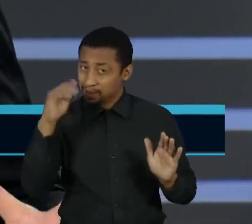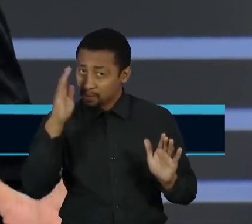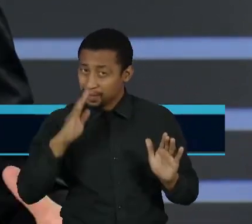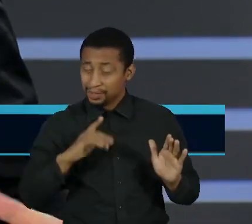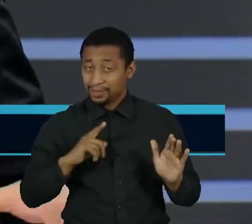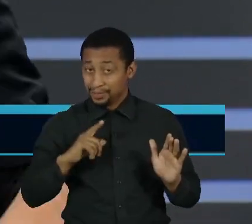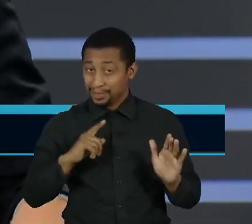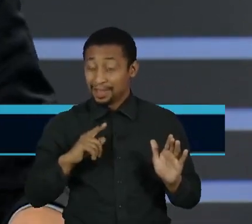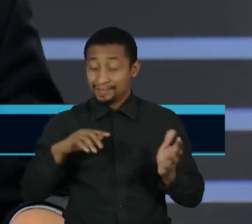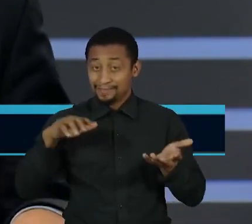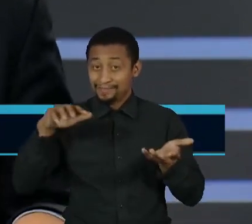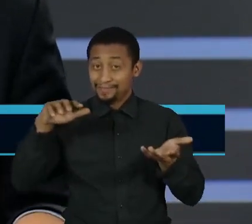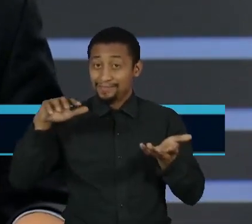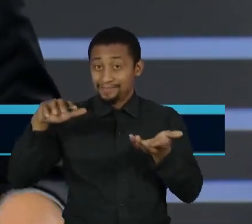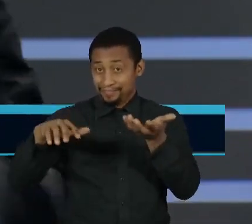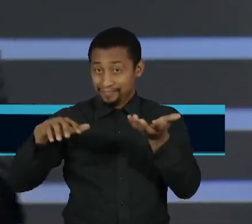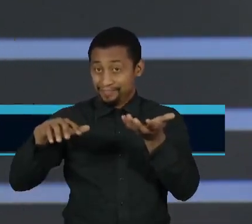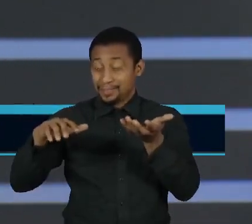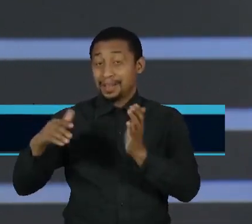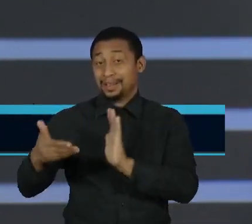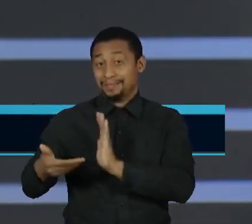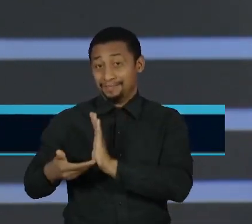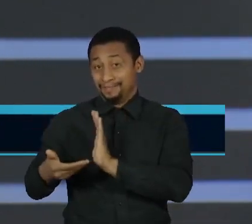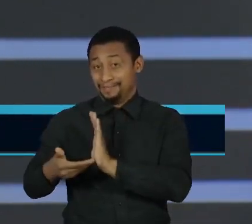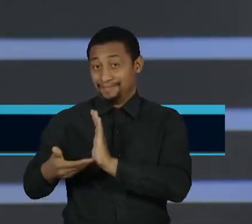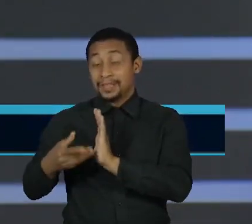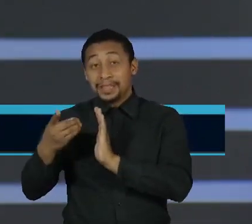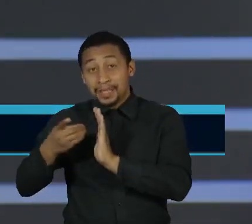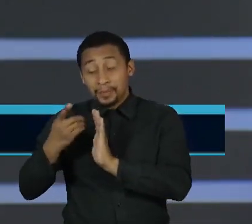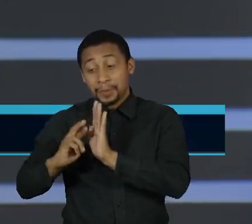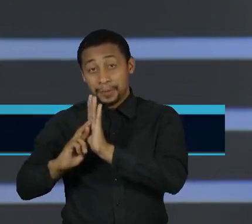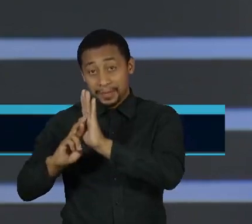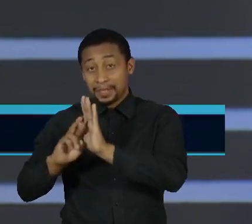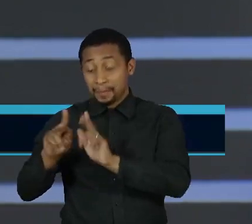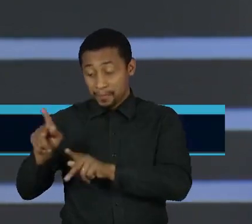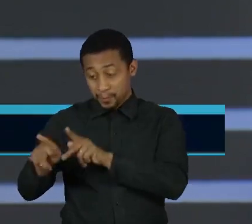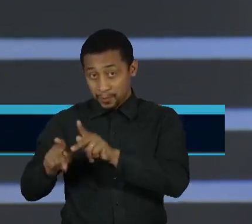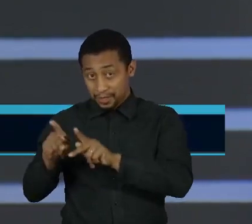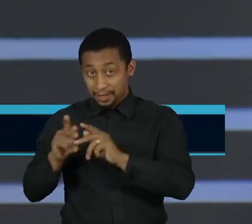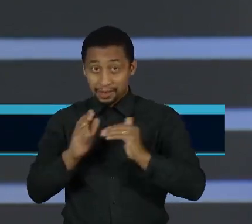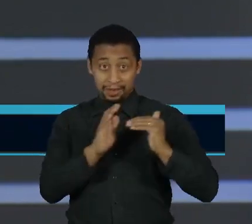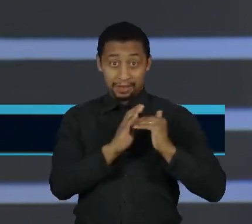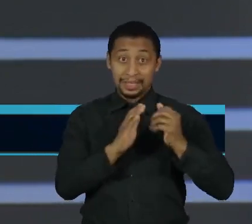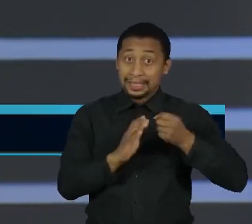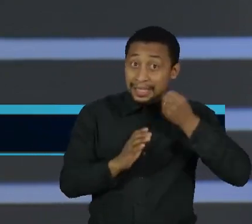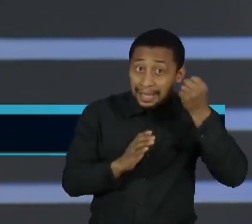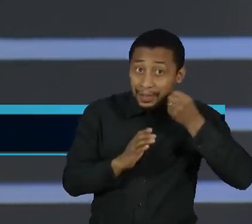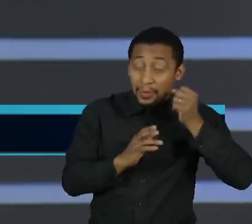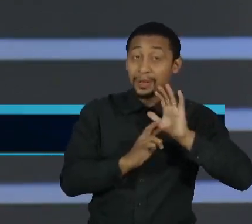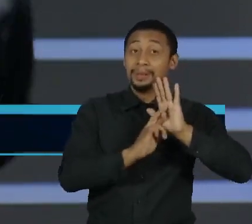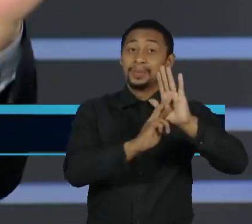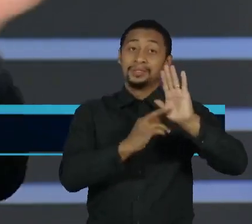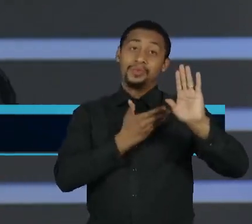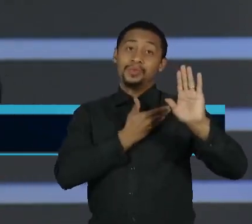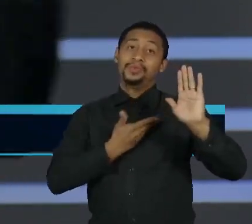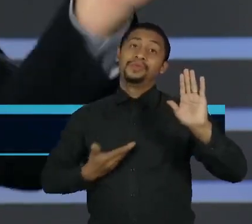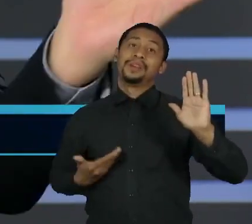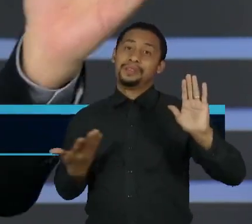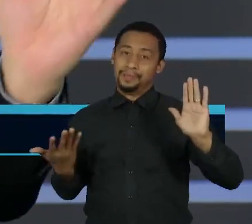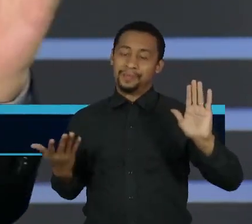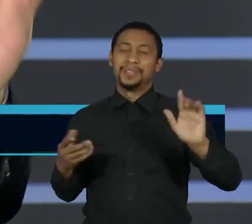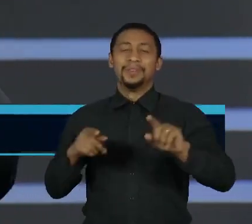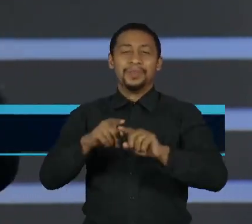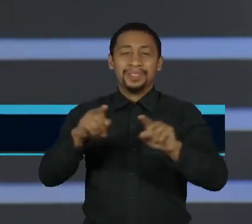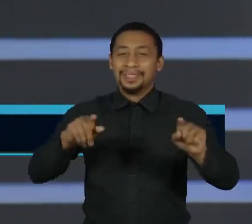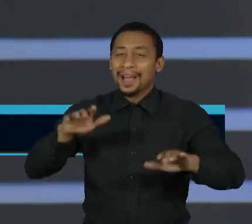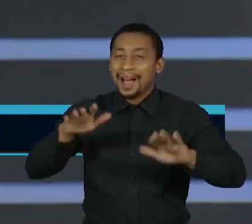Tem a Câmara dos Deputados, que representa a população, e o Senado, que representa o estado. Para quem estava preso numa caverna nos últimos anos